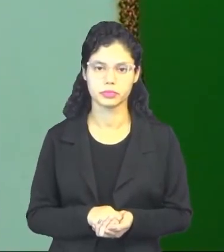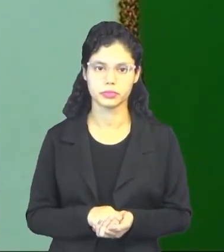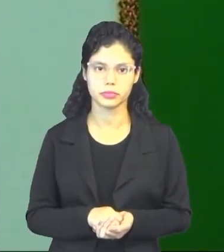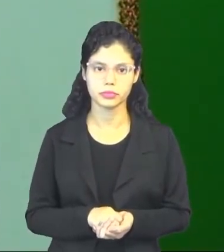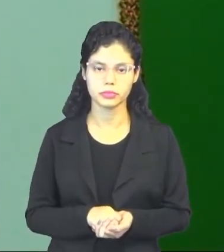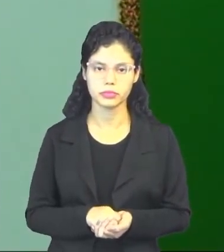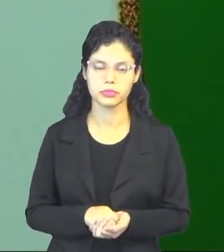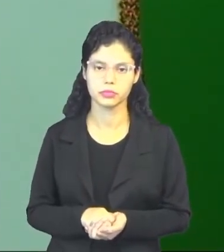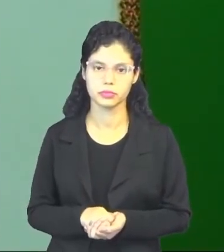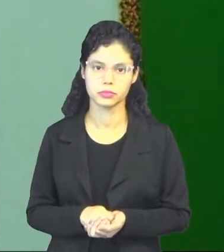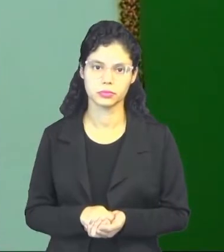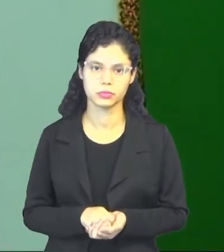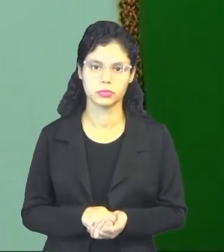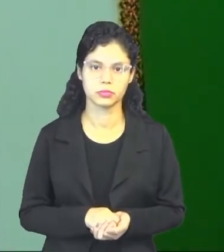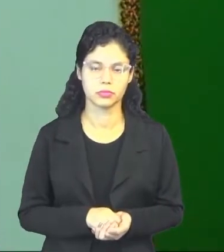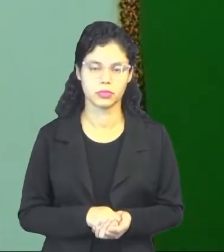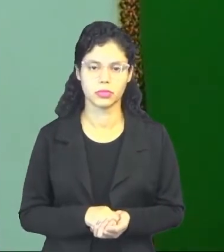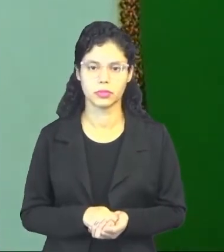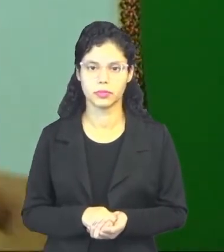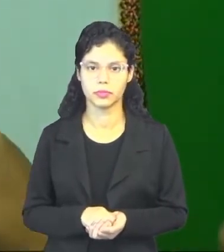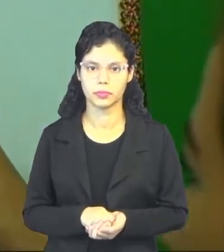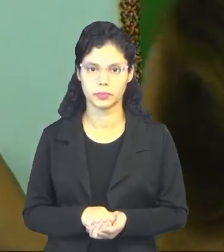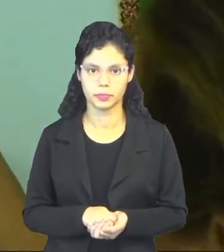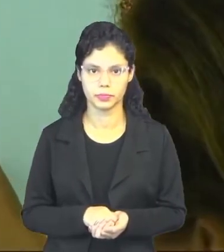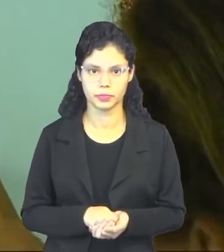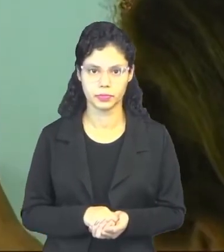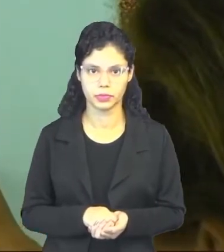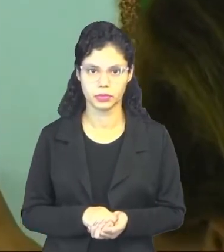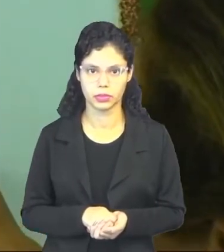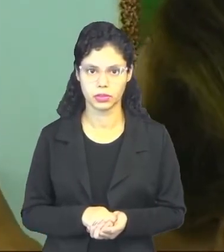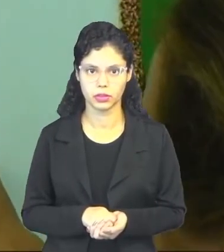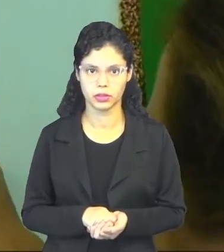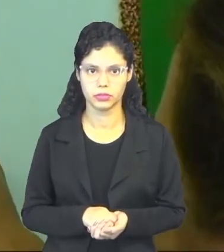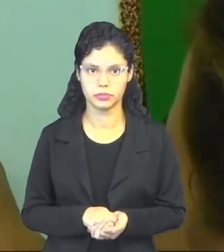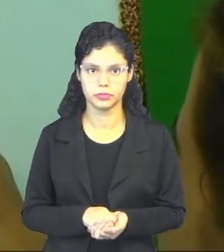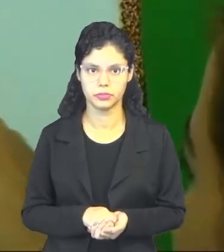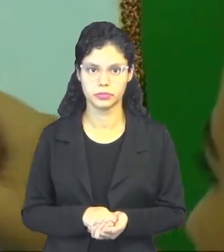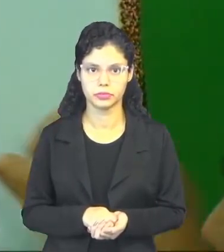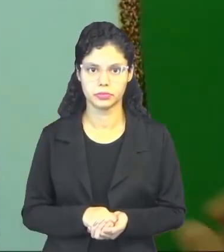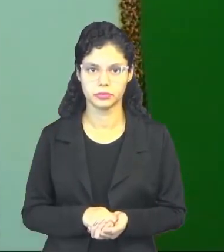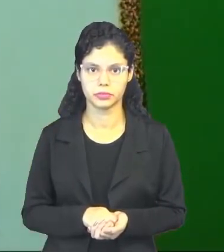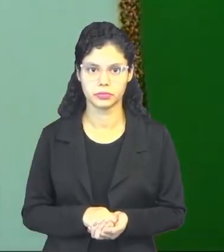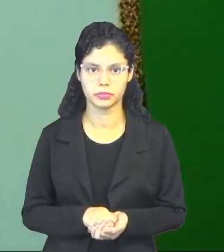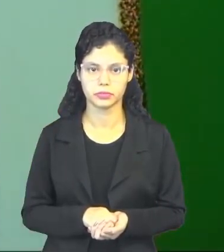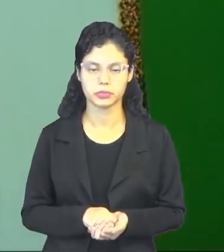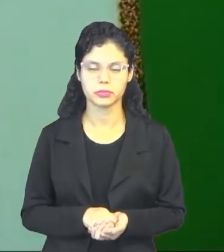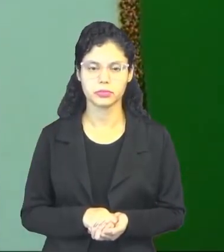Vamos analisar agora a resposta do Joãozinho. Por quê?